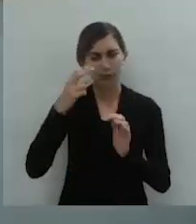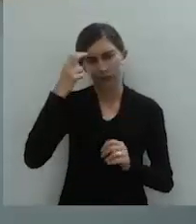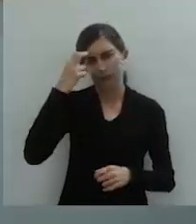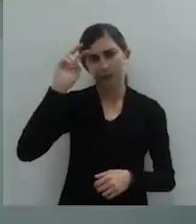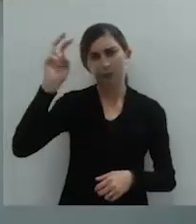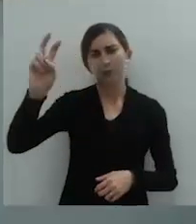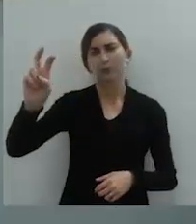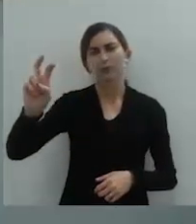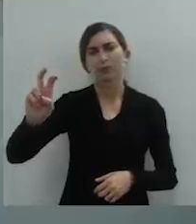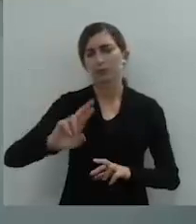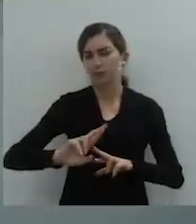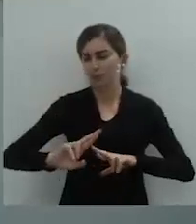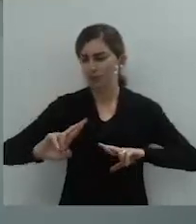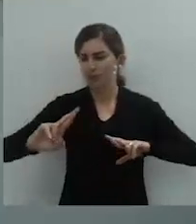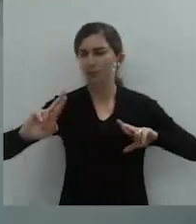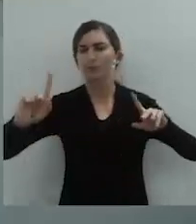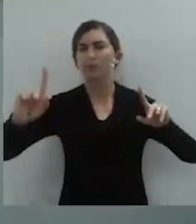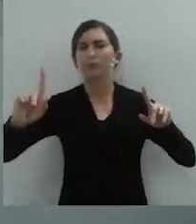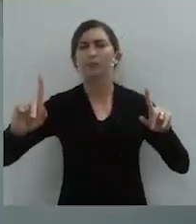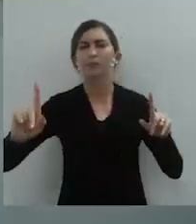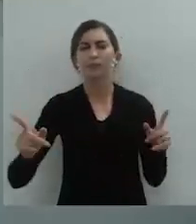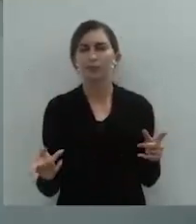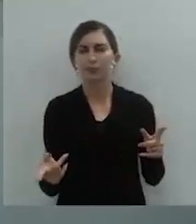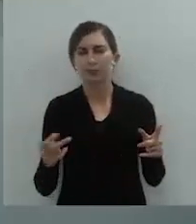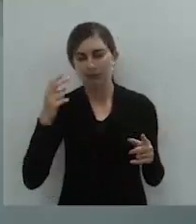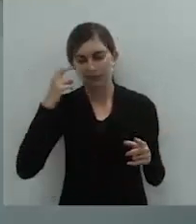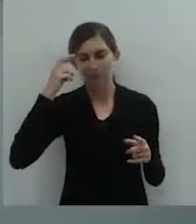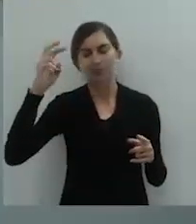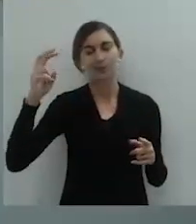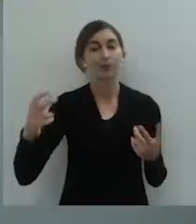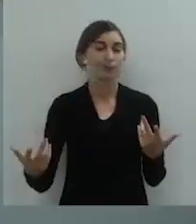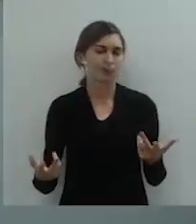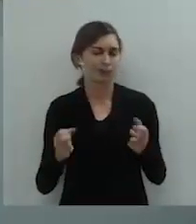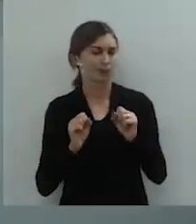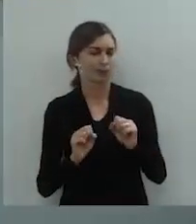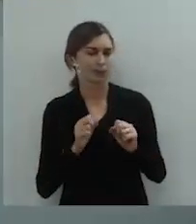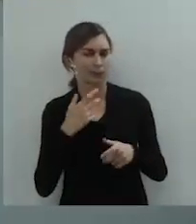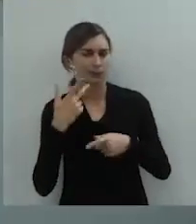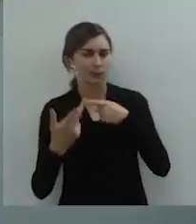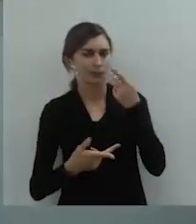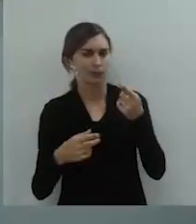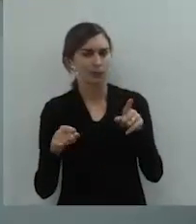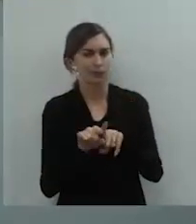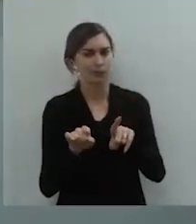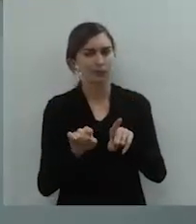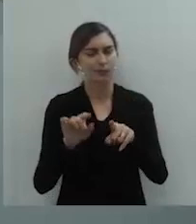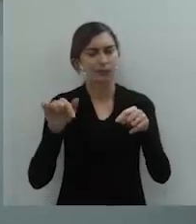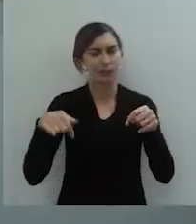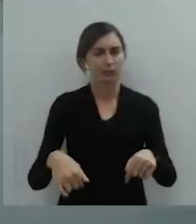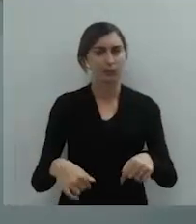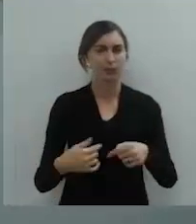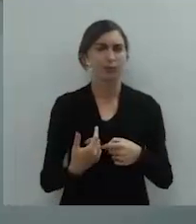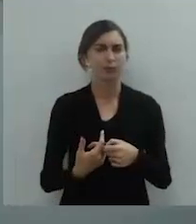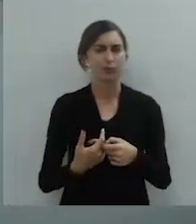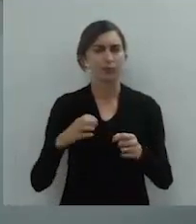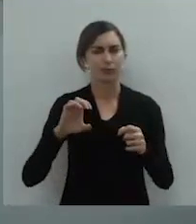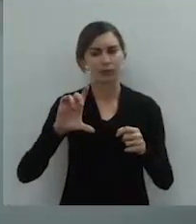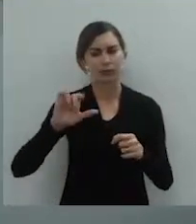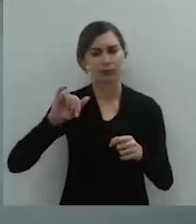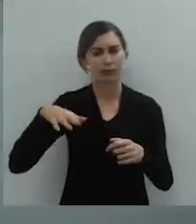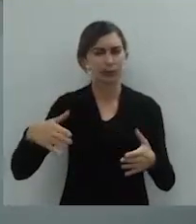cultura totalmente diferente. E a gente pode falar aqui também do